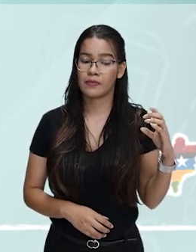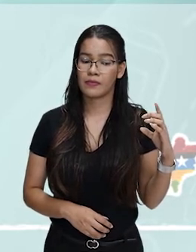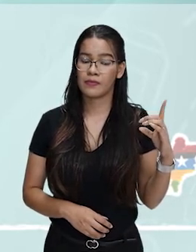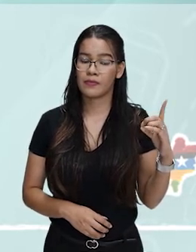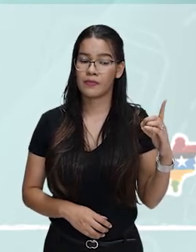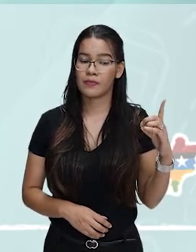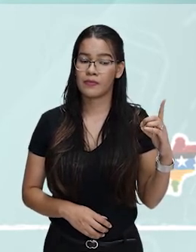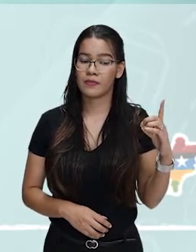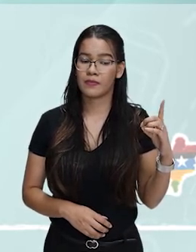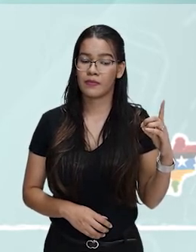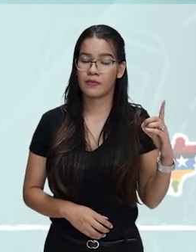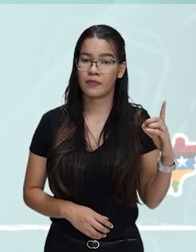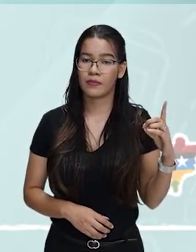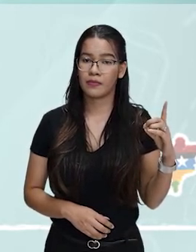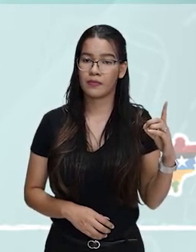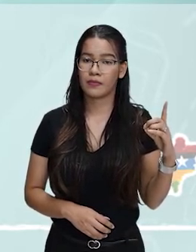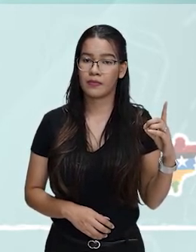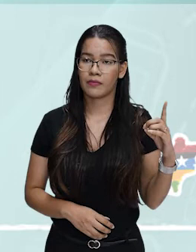explicativa.